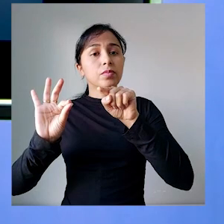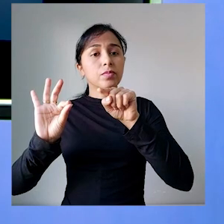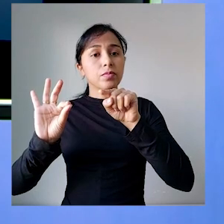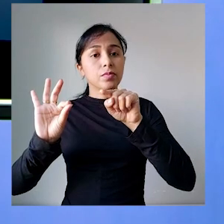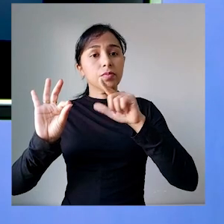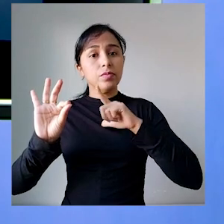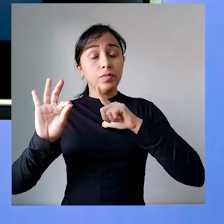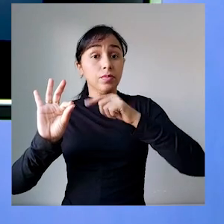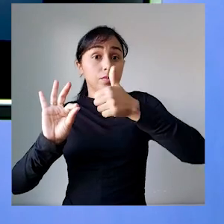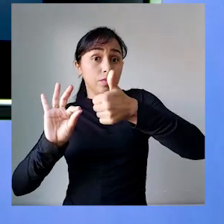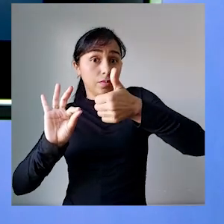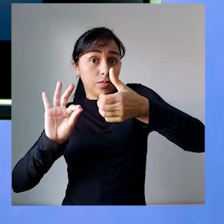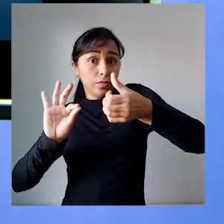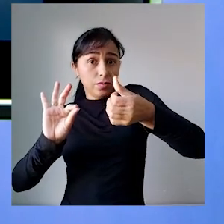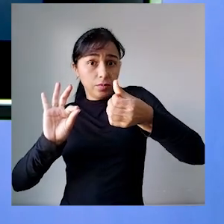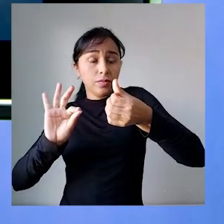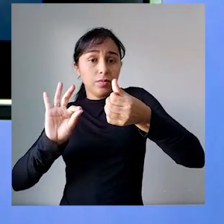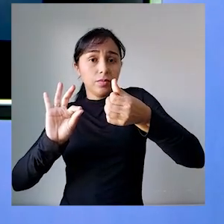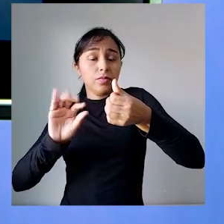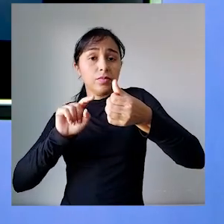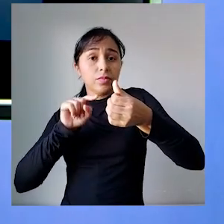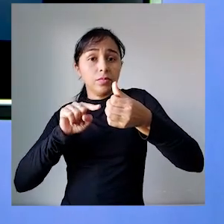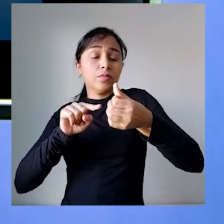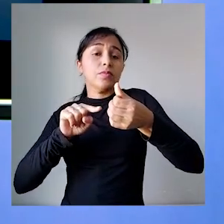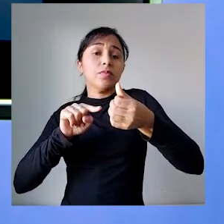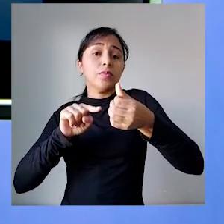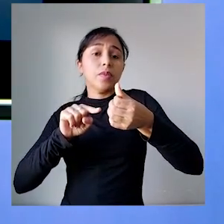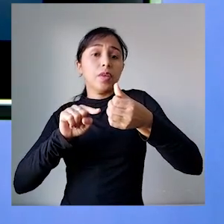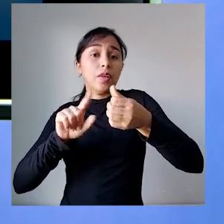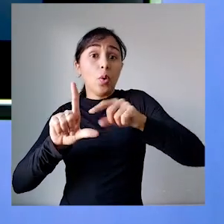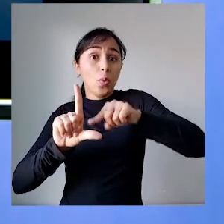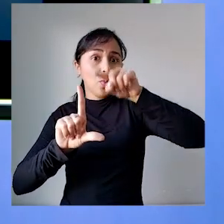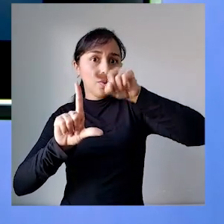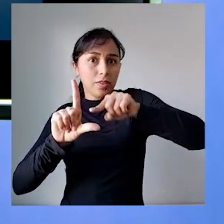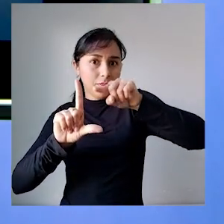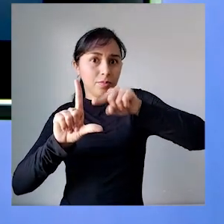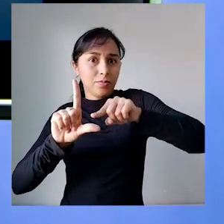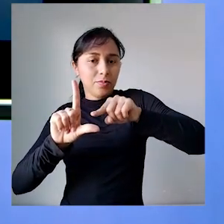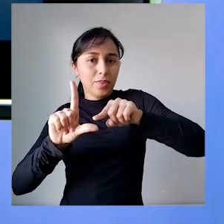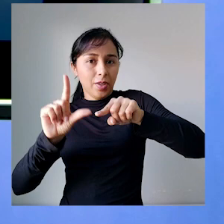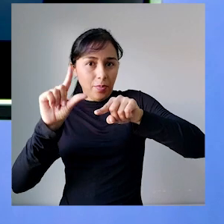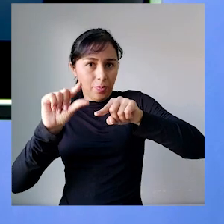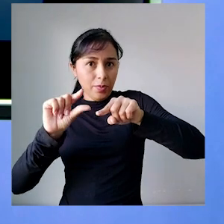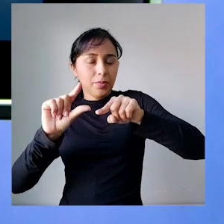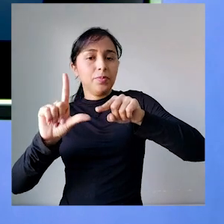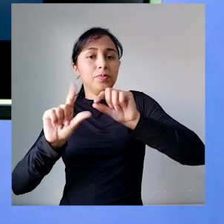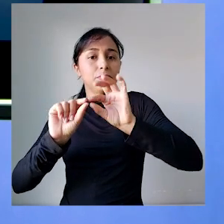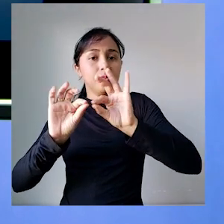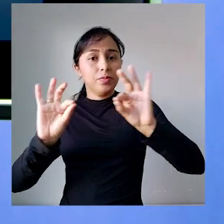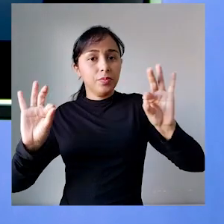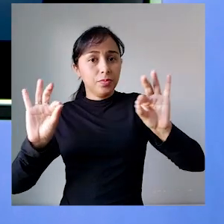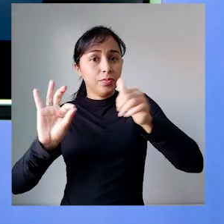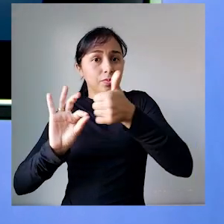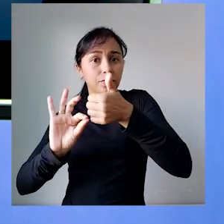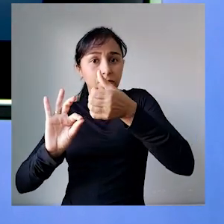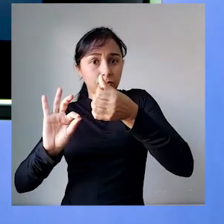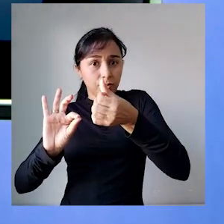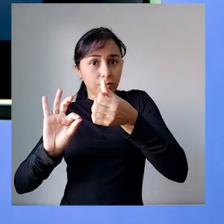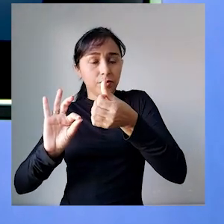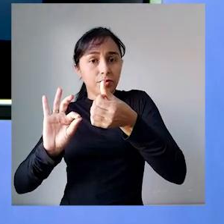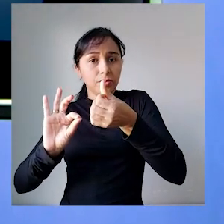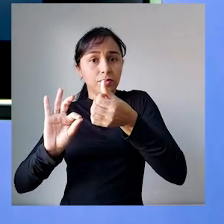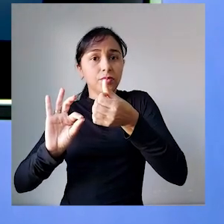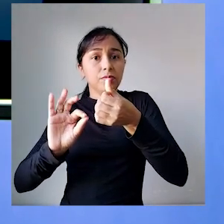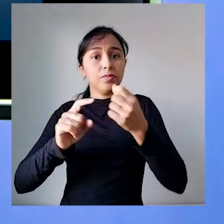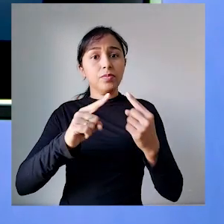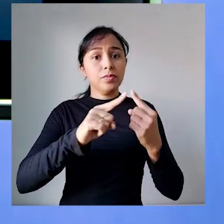a gente colocou o 16, porque a gente faz sempre aquela análise. Se uma torneira que despeja 16 litros enche em